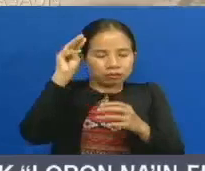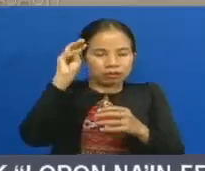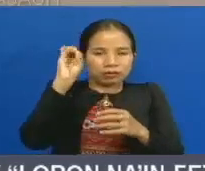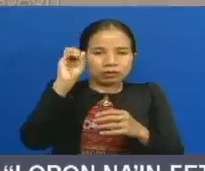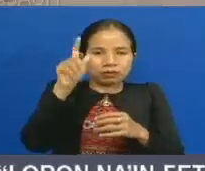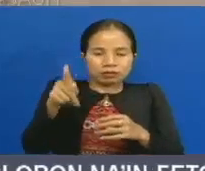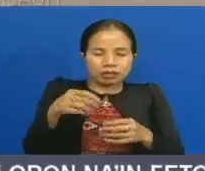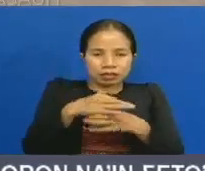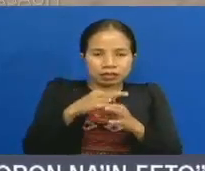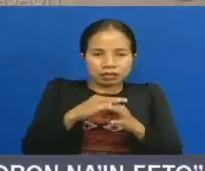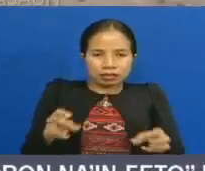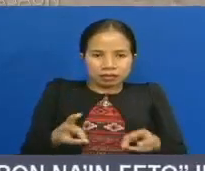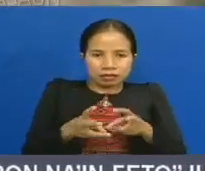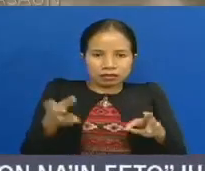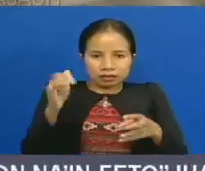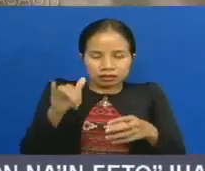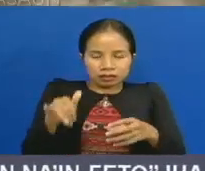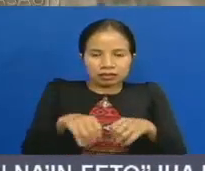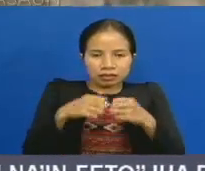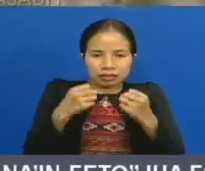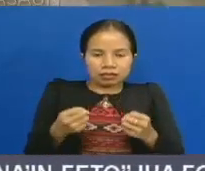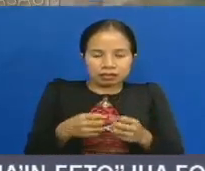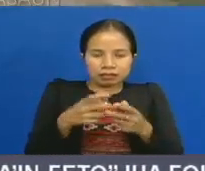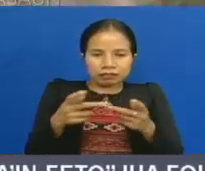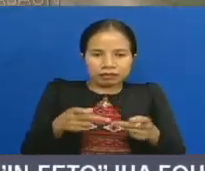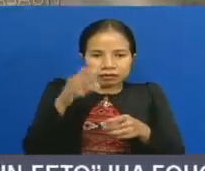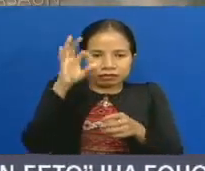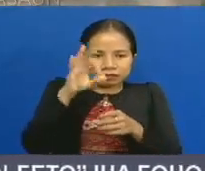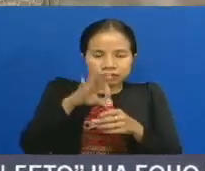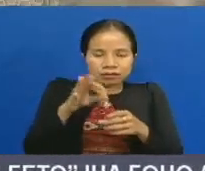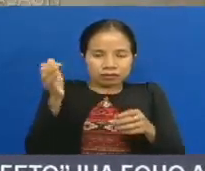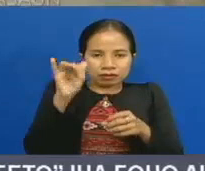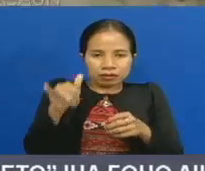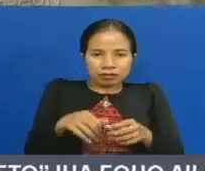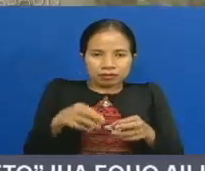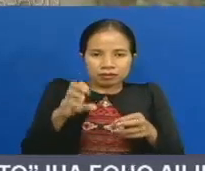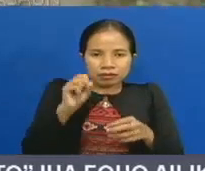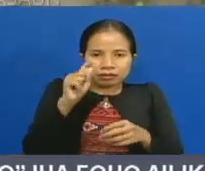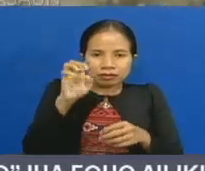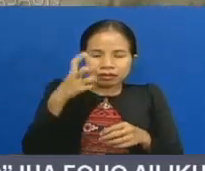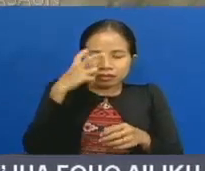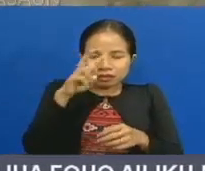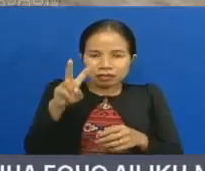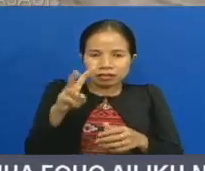Públicas, normaliza a estrada Hirak Nebe, Atba e a Centro, votação Sira Nebe, está